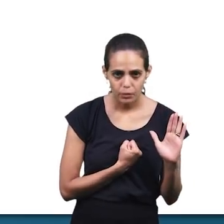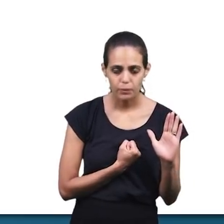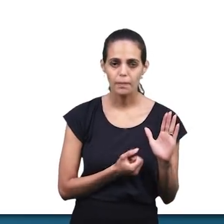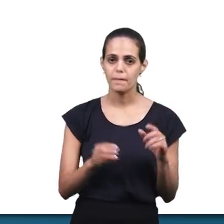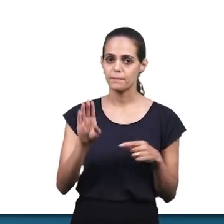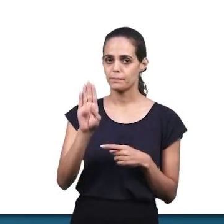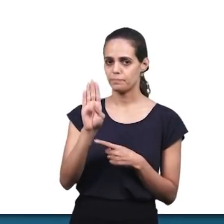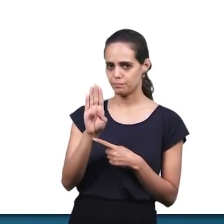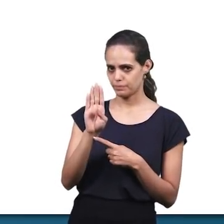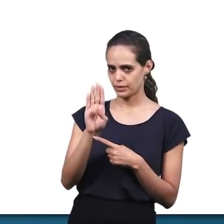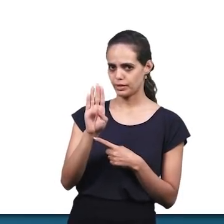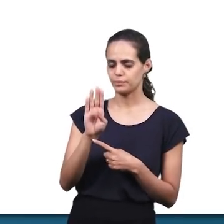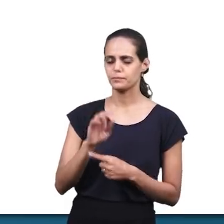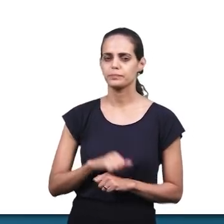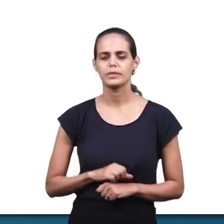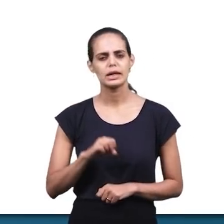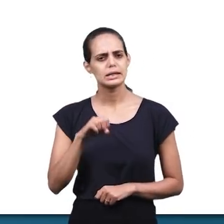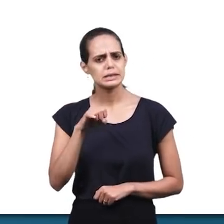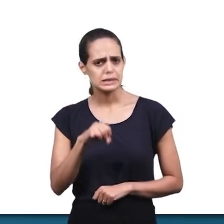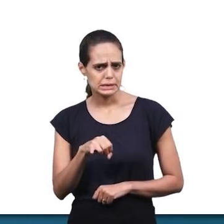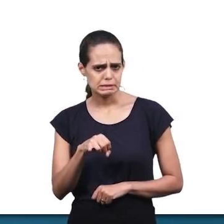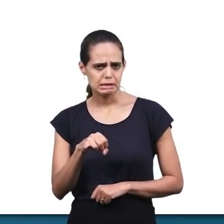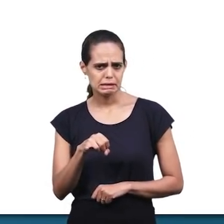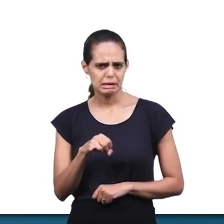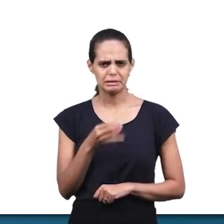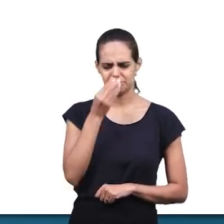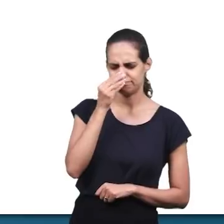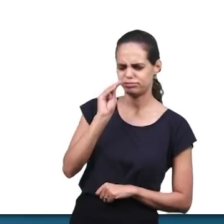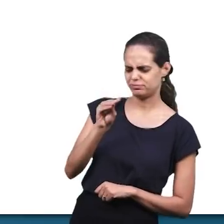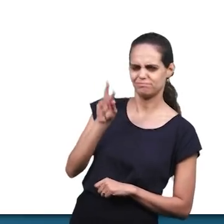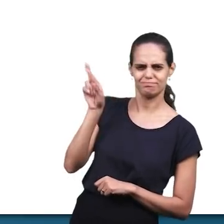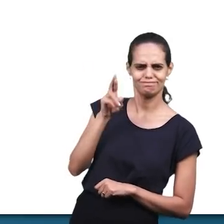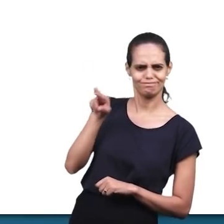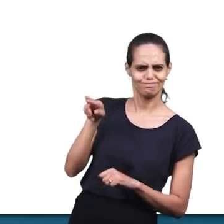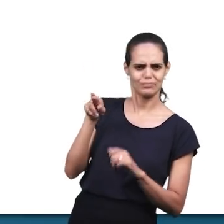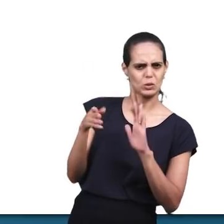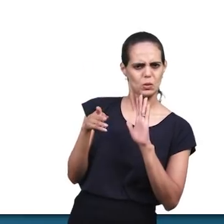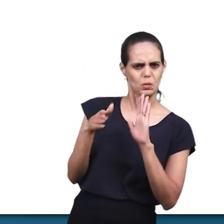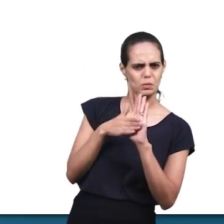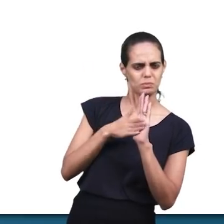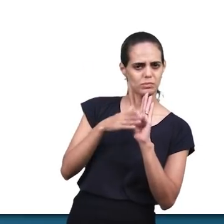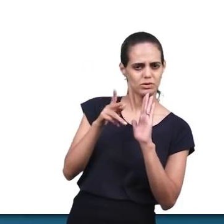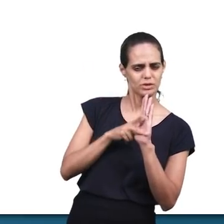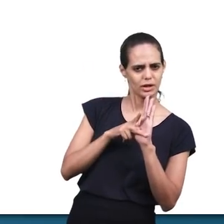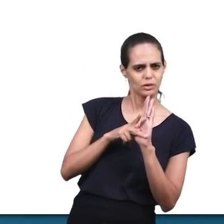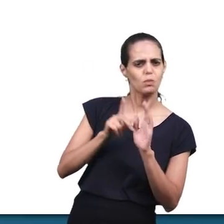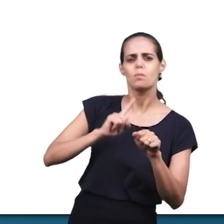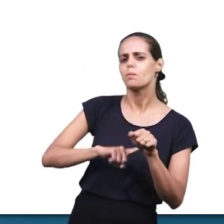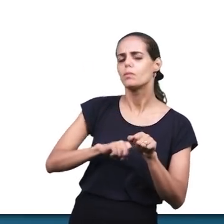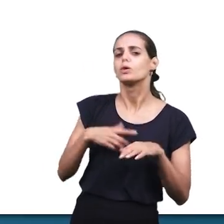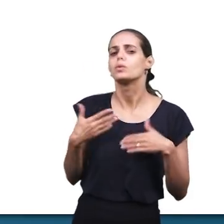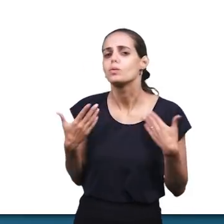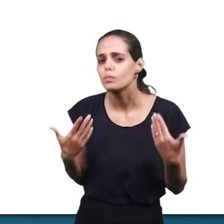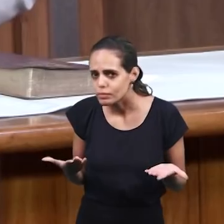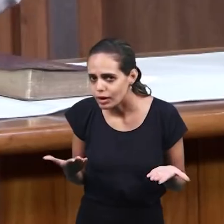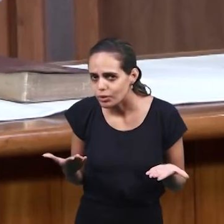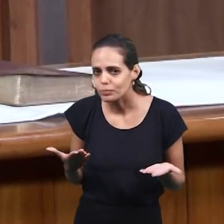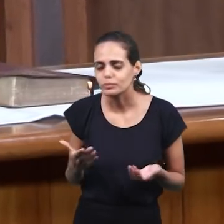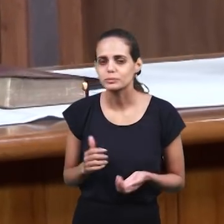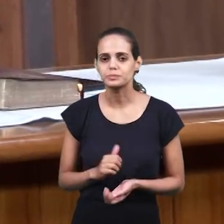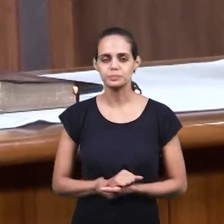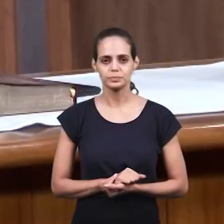Questão B: quando? Quando, se ele pode negar, quando que ele nega o projeto de salvação?